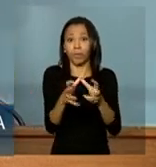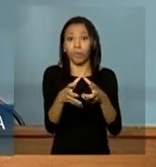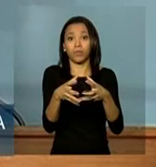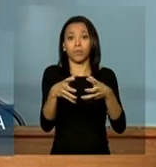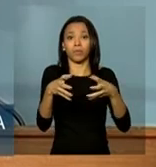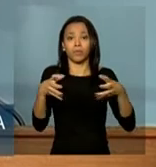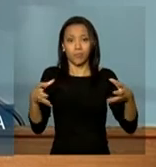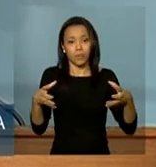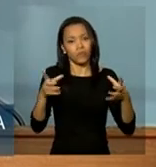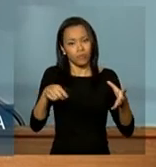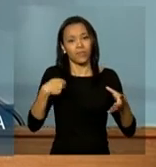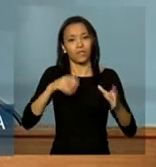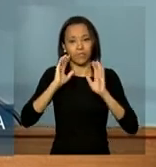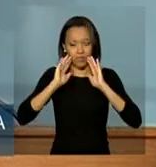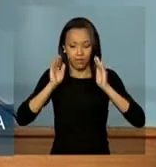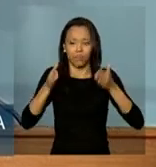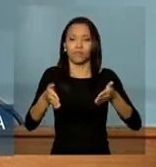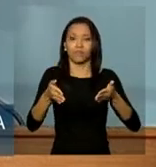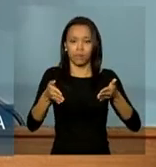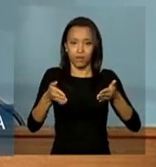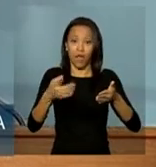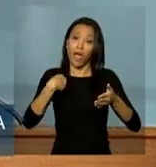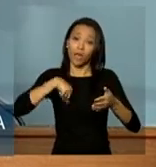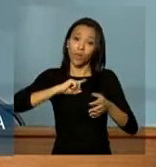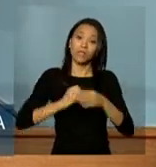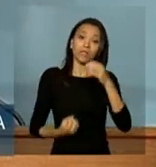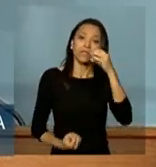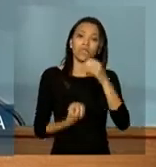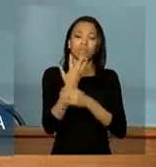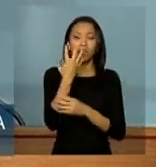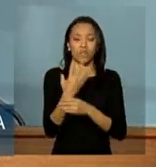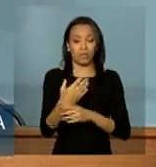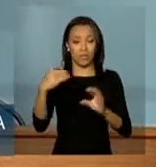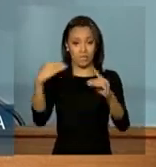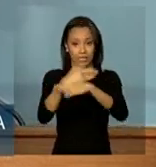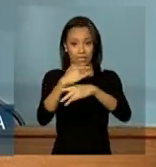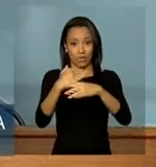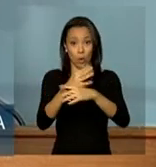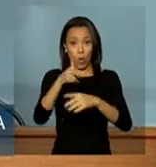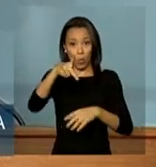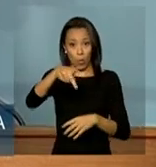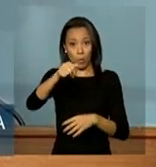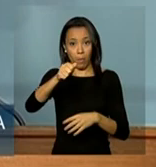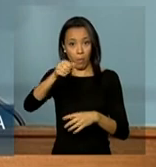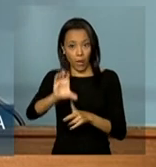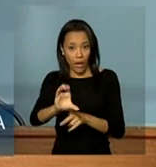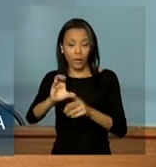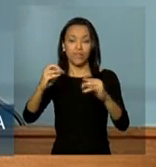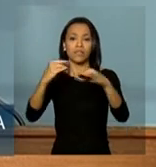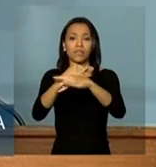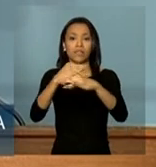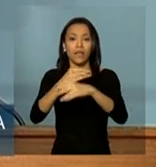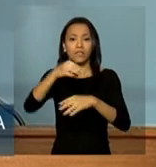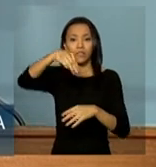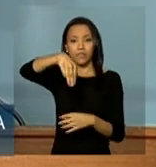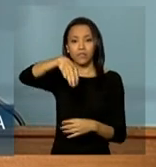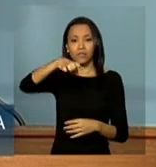considerá-las é muito importante. Aí fizemos o PAC Cidades Médias. O PAC Cidades